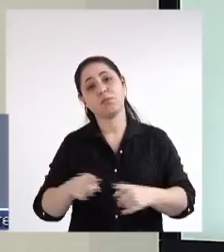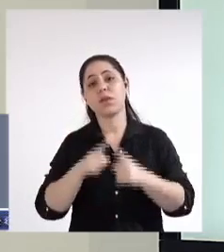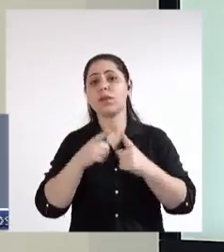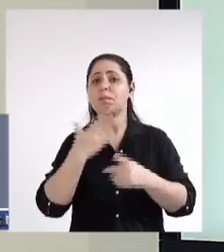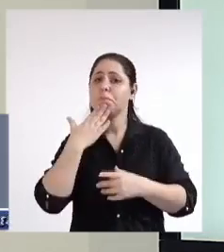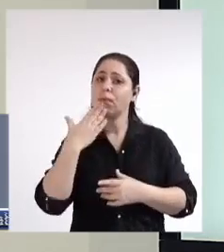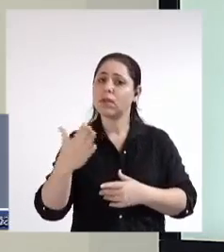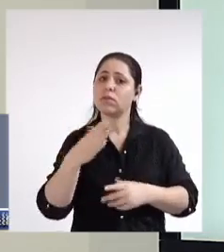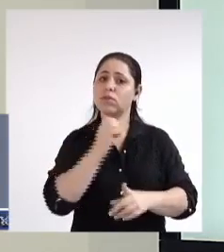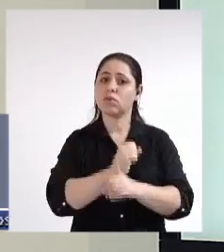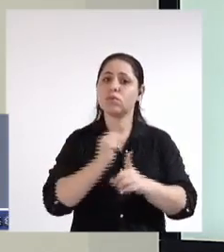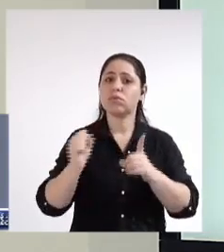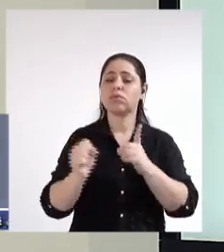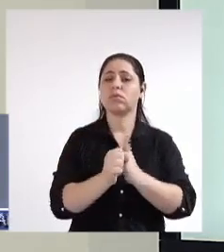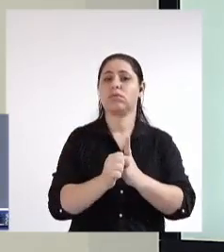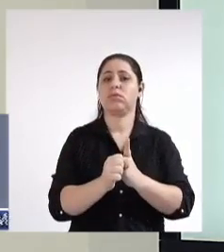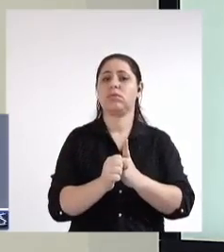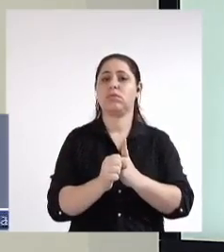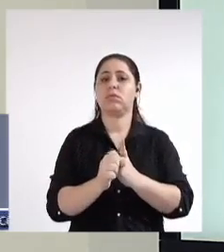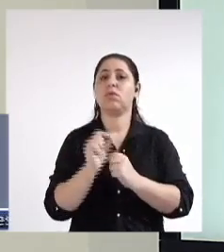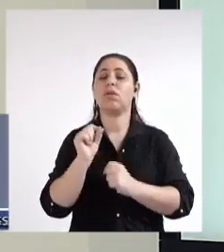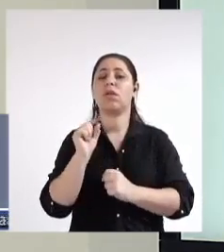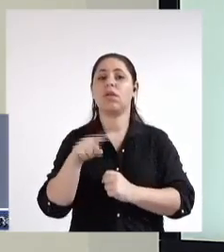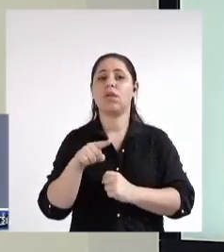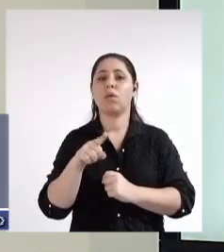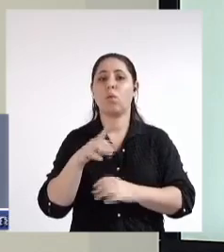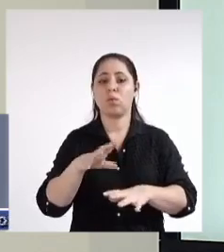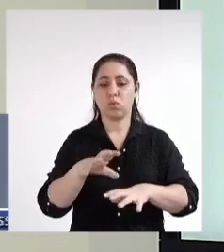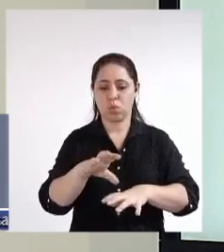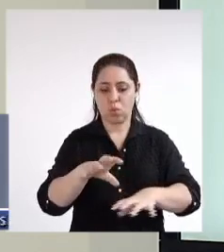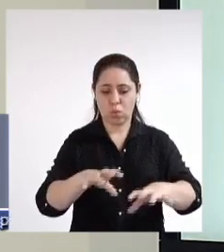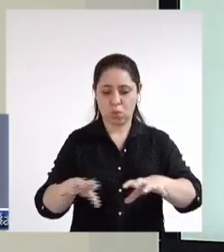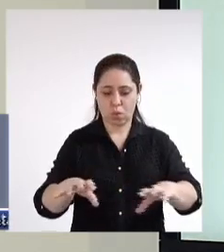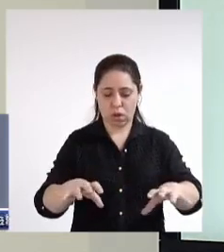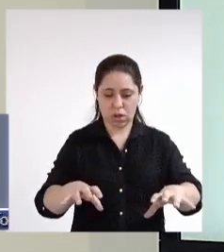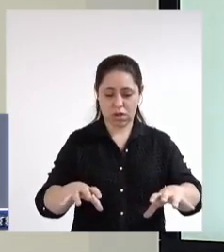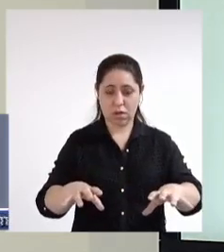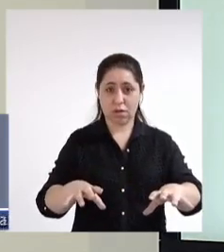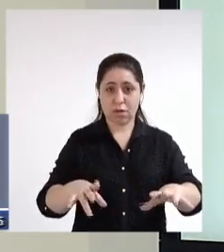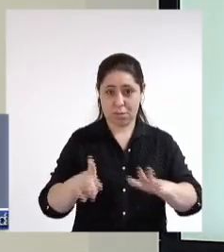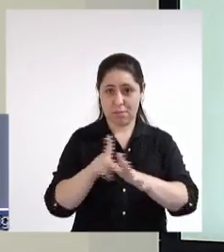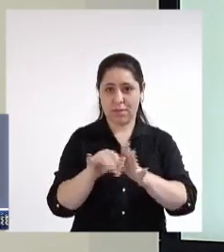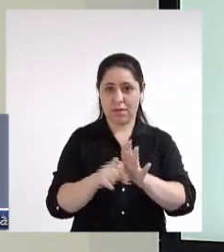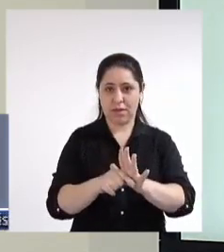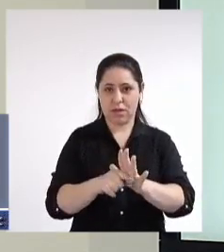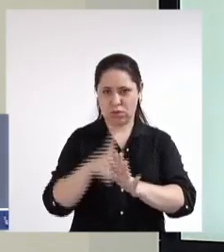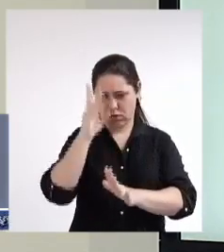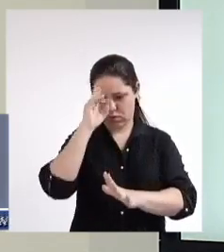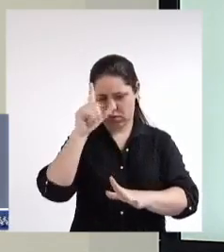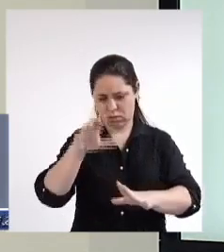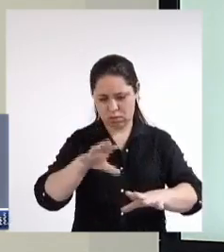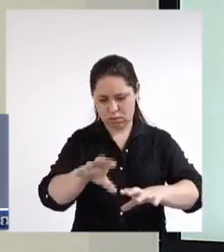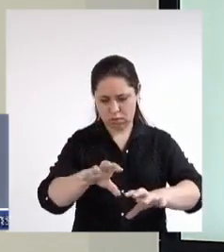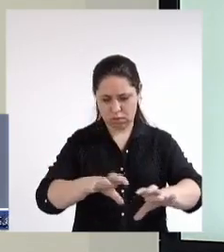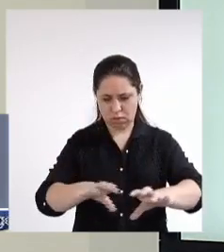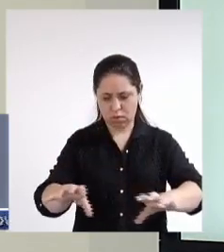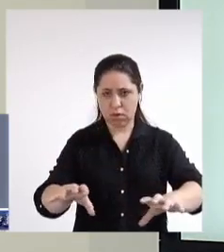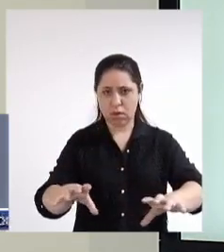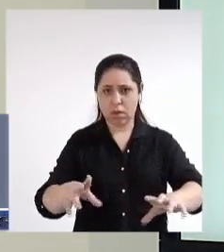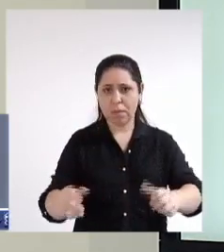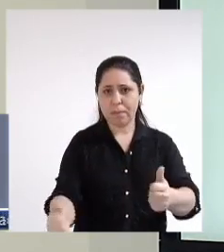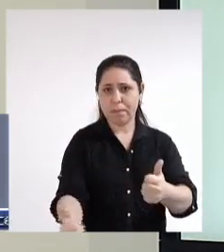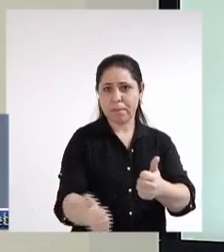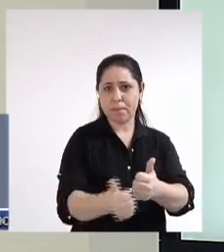sociedade então ele ficou essa área tanto é que a gente quando olhou o plano diretor do parque das nações indígenas deixamos a área ambiental mais